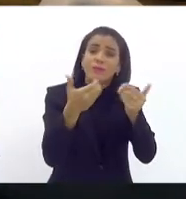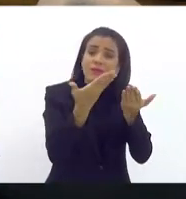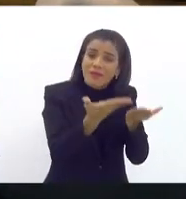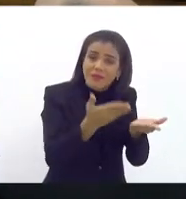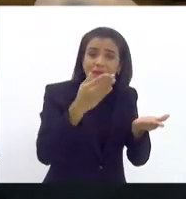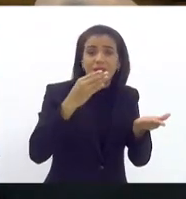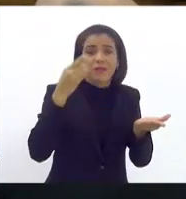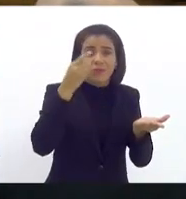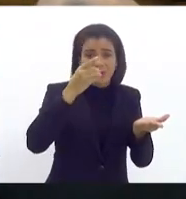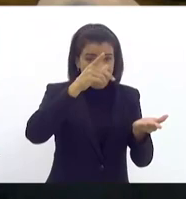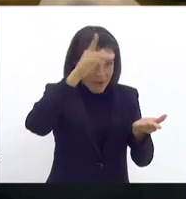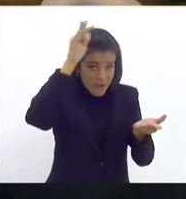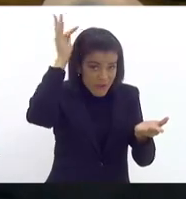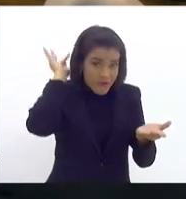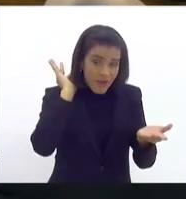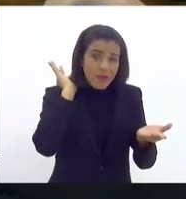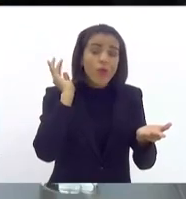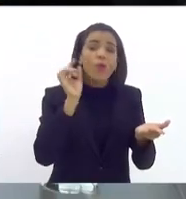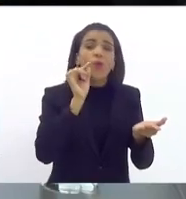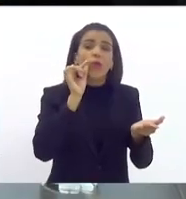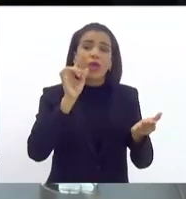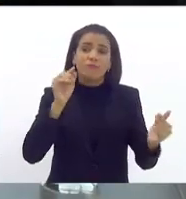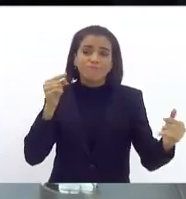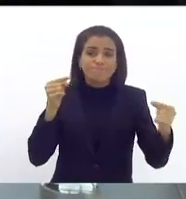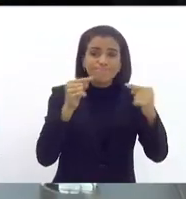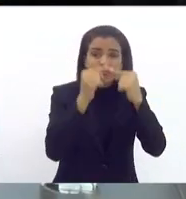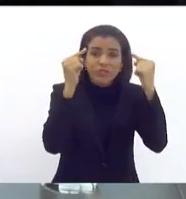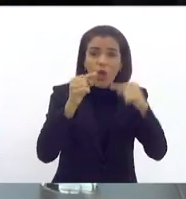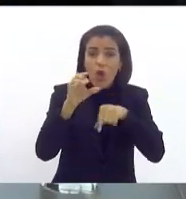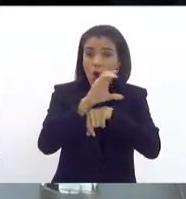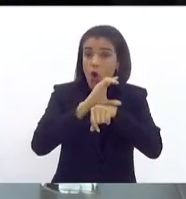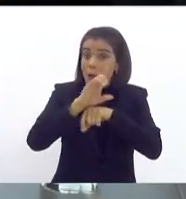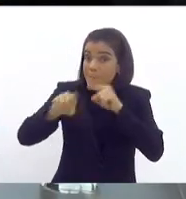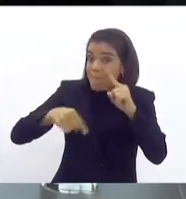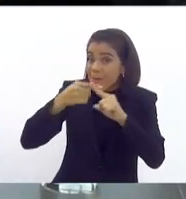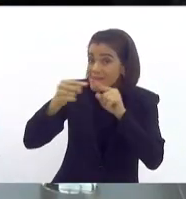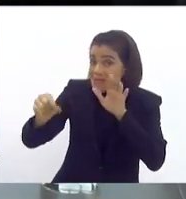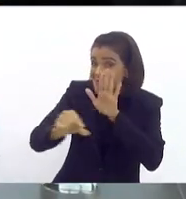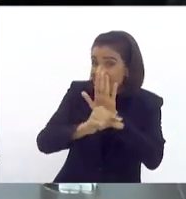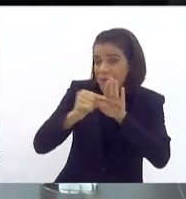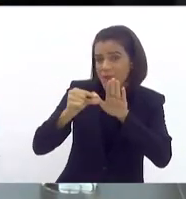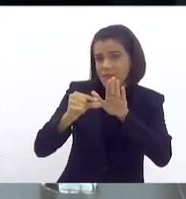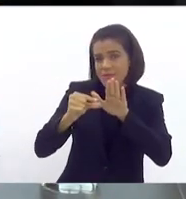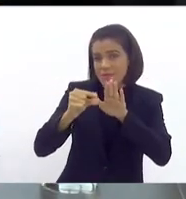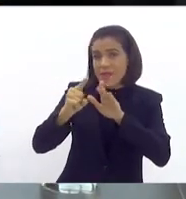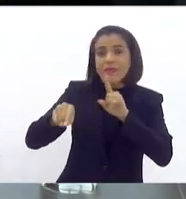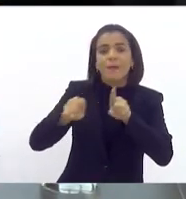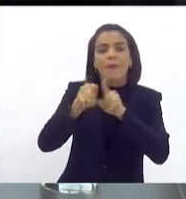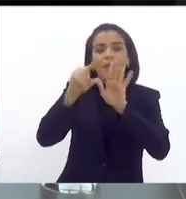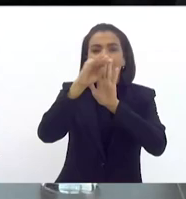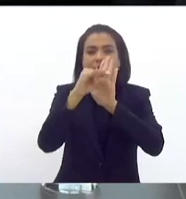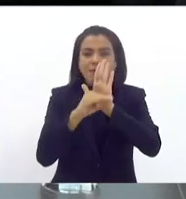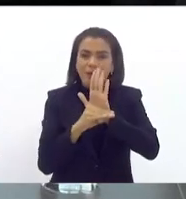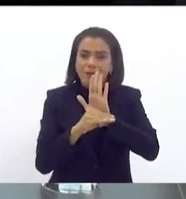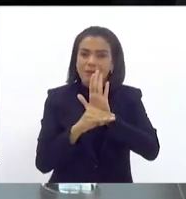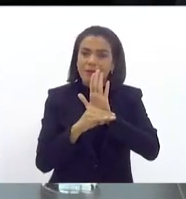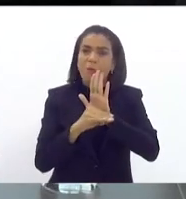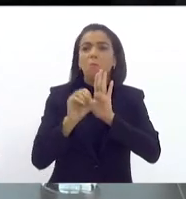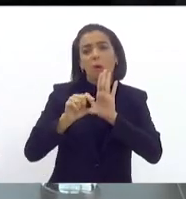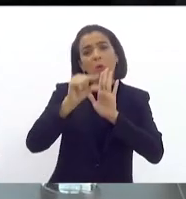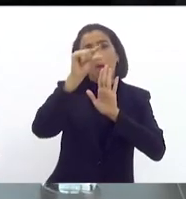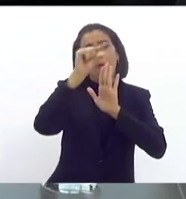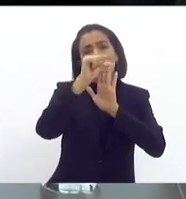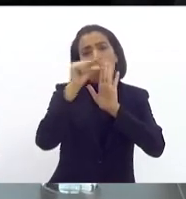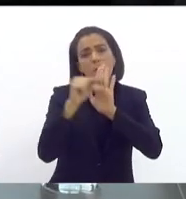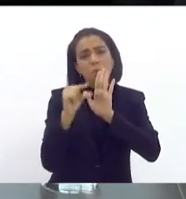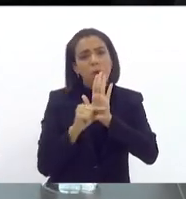possível, Vossa Excelência, dar pela constitucionalidade com emenda a emenda. Mas pode ser com emendas. Com